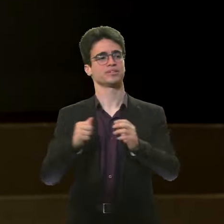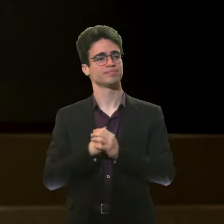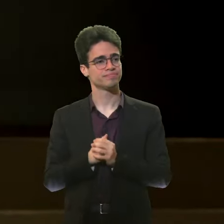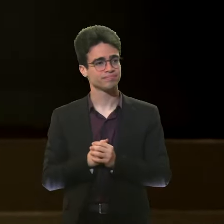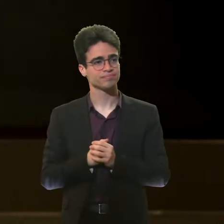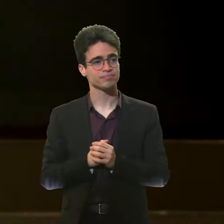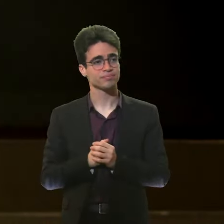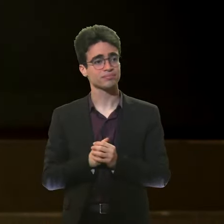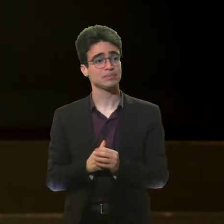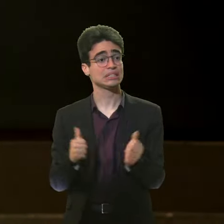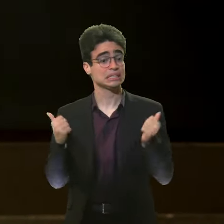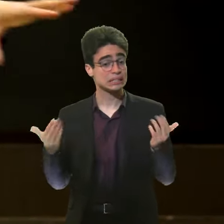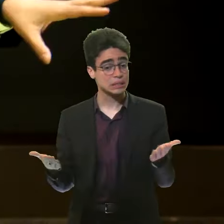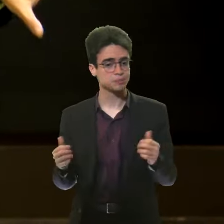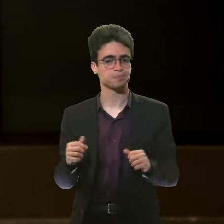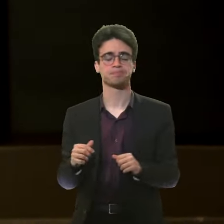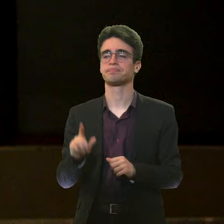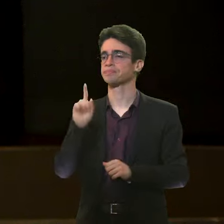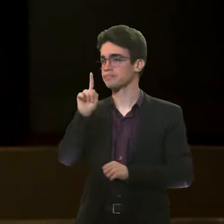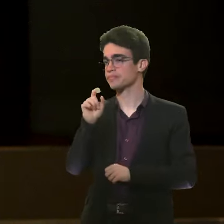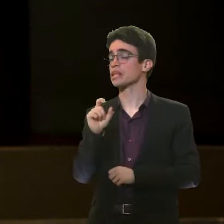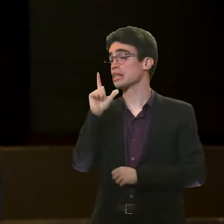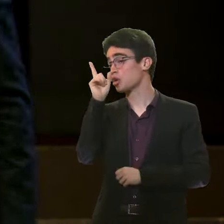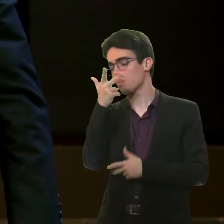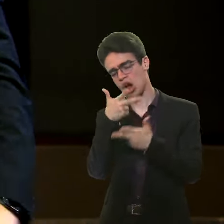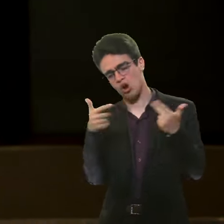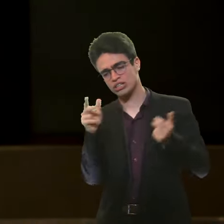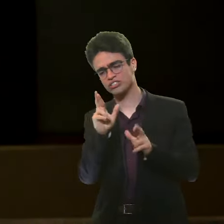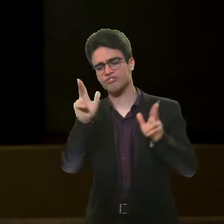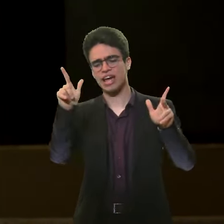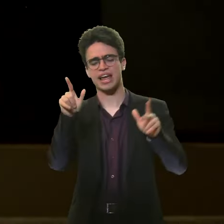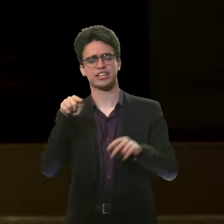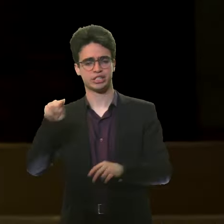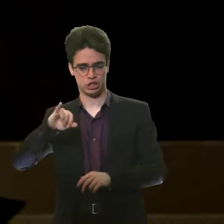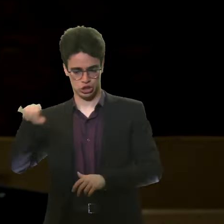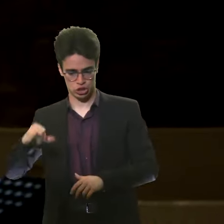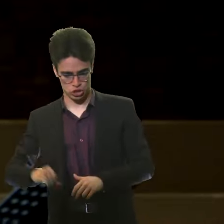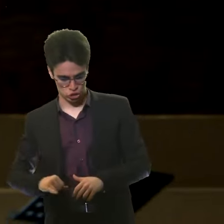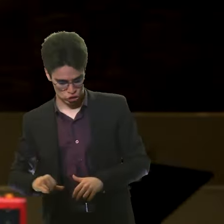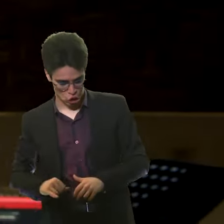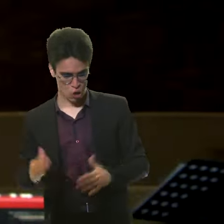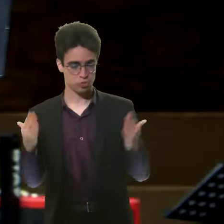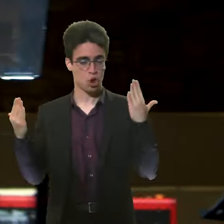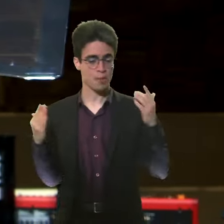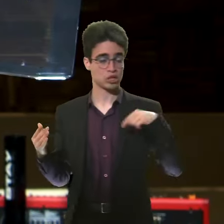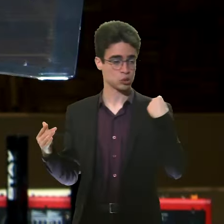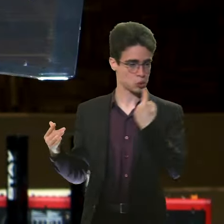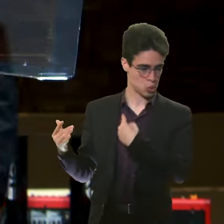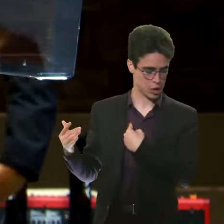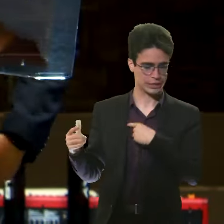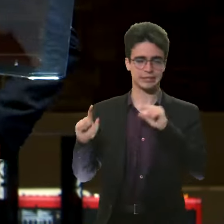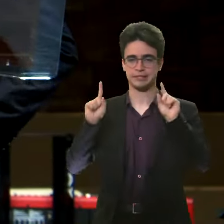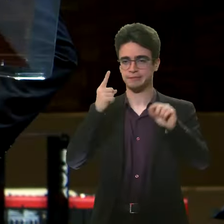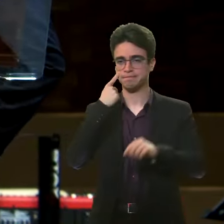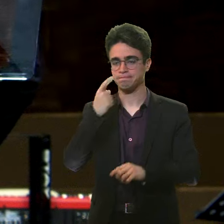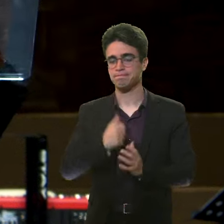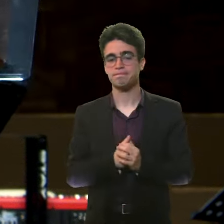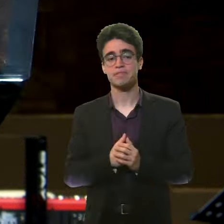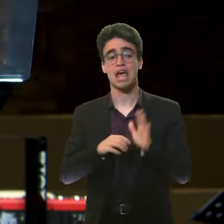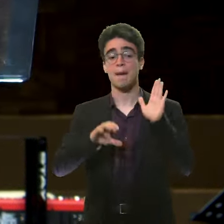algo diferente entre Jó e nós que estamos aqui. Olha que interessante, no capítulo 9,